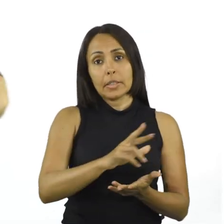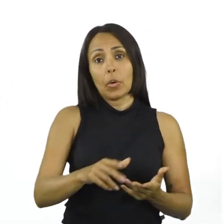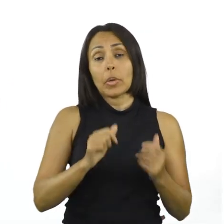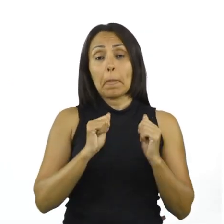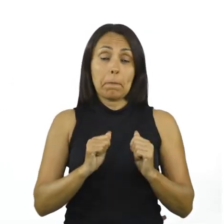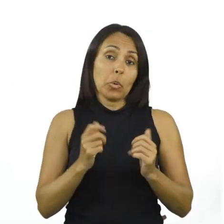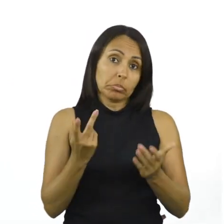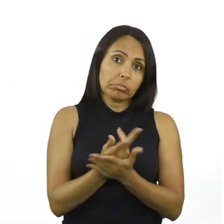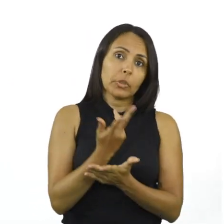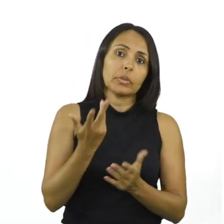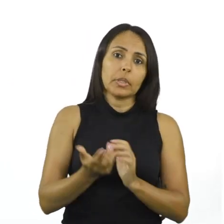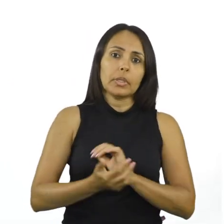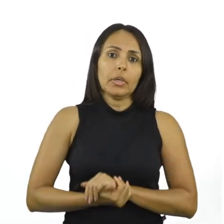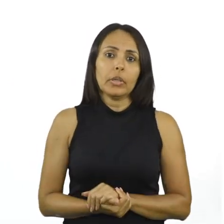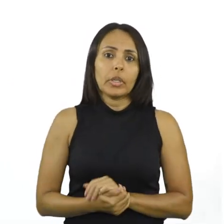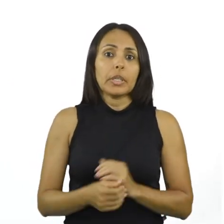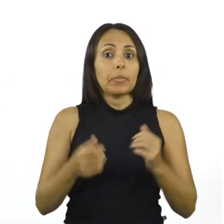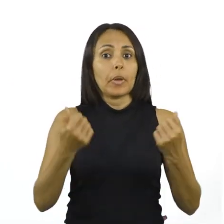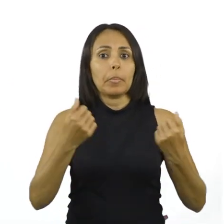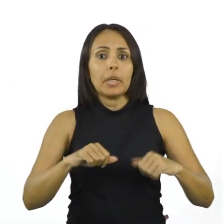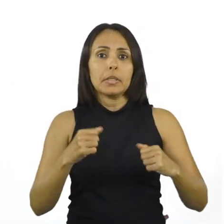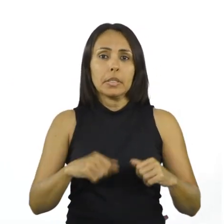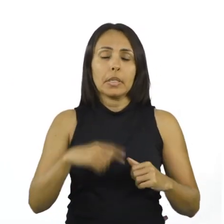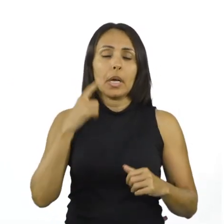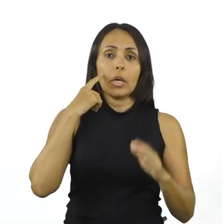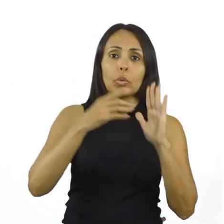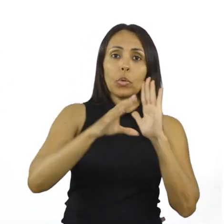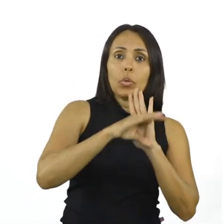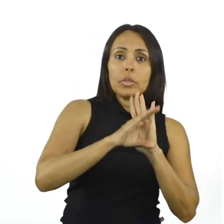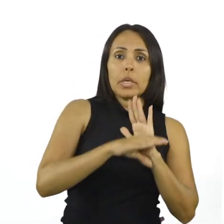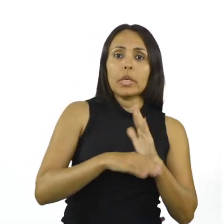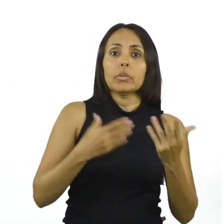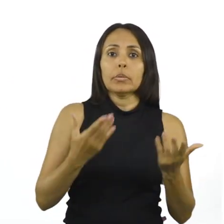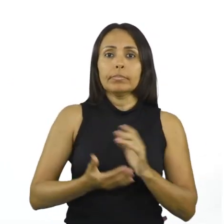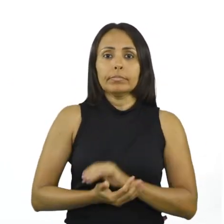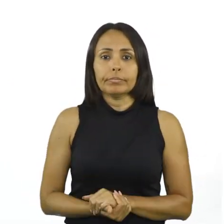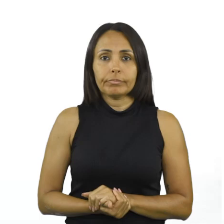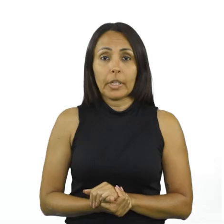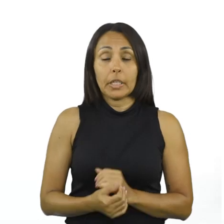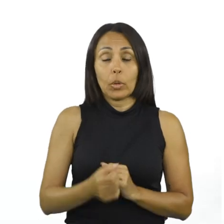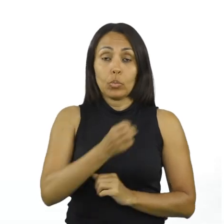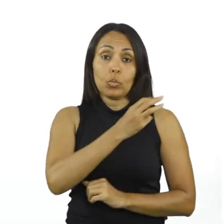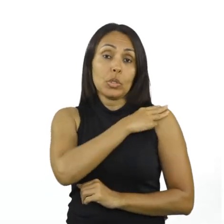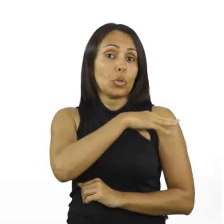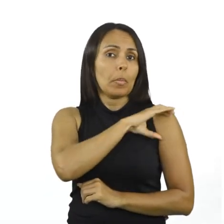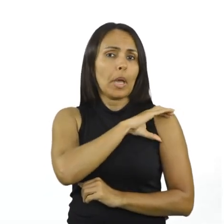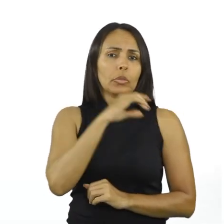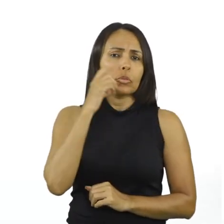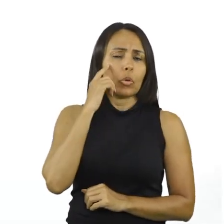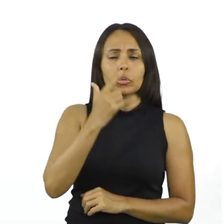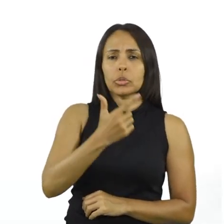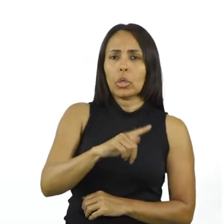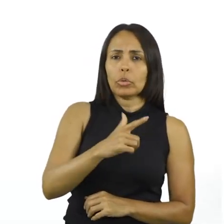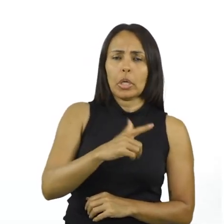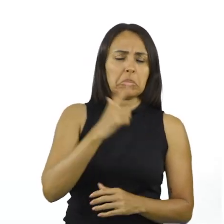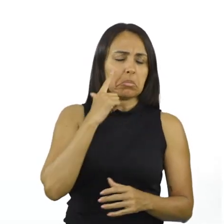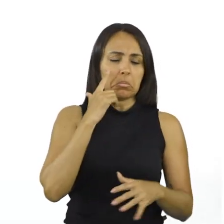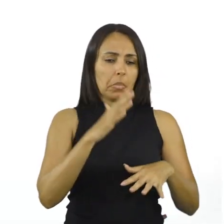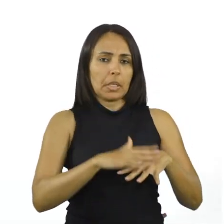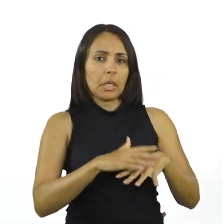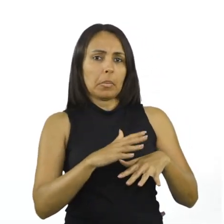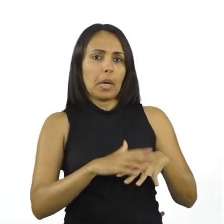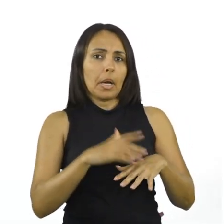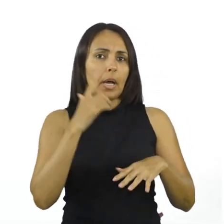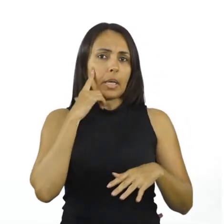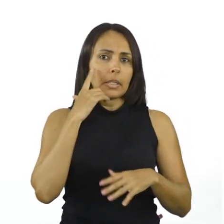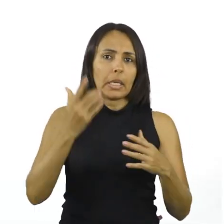que pode acontecer, a gente vai precisar do conceito de gráfico. No ensino médio, nós não temos as ferramentas matemáticas